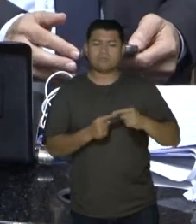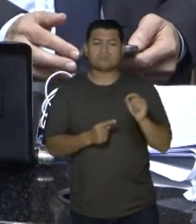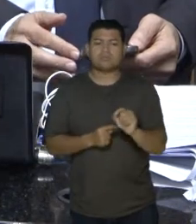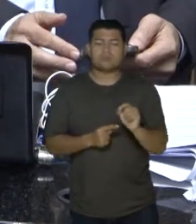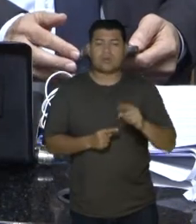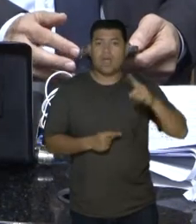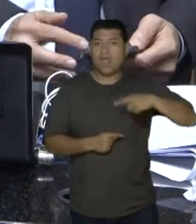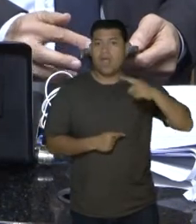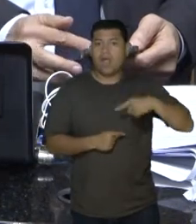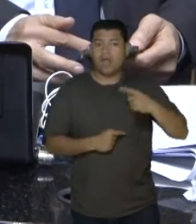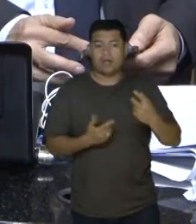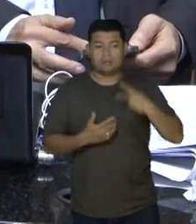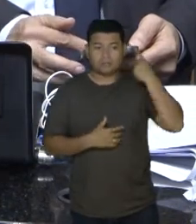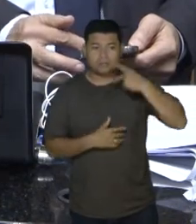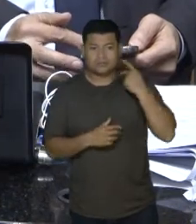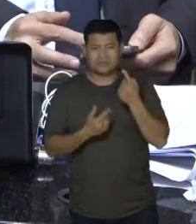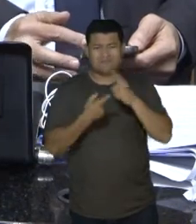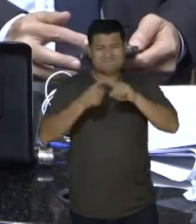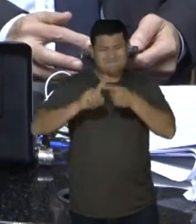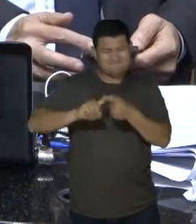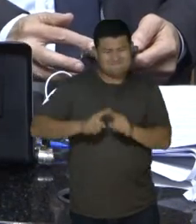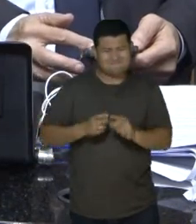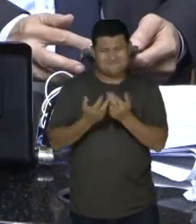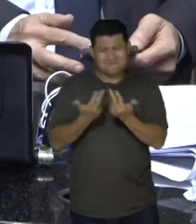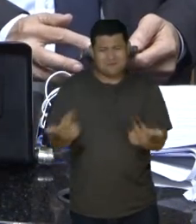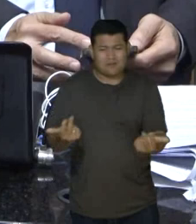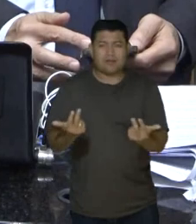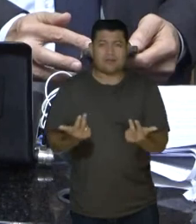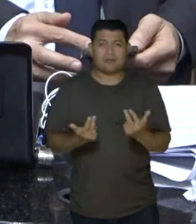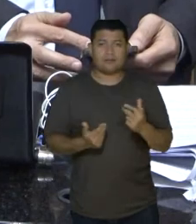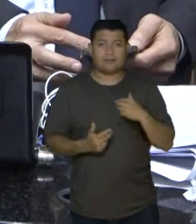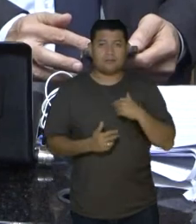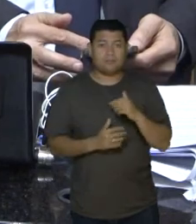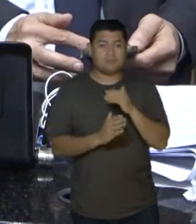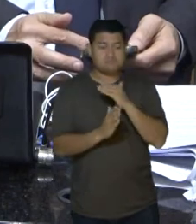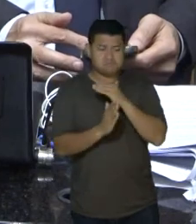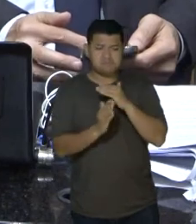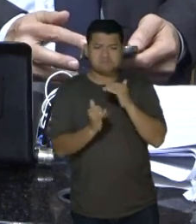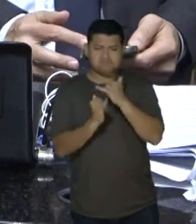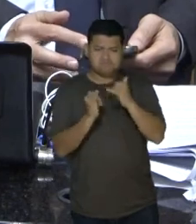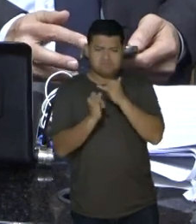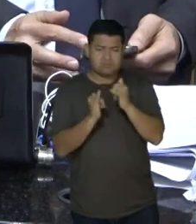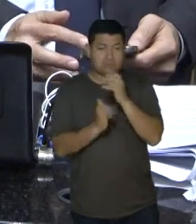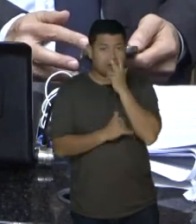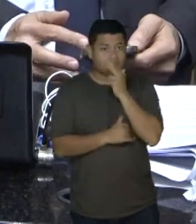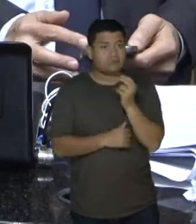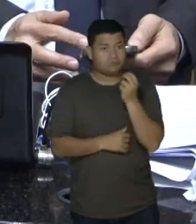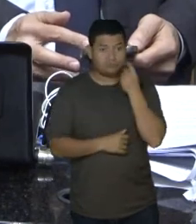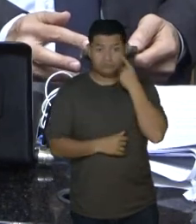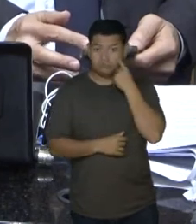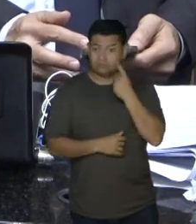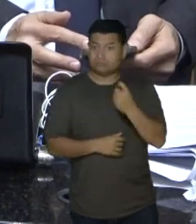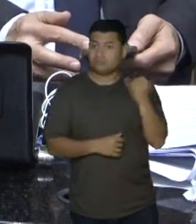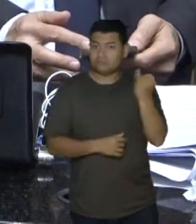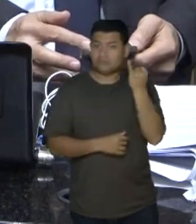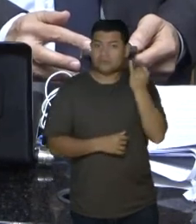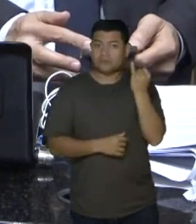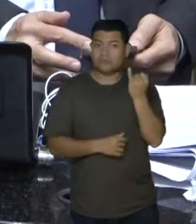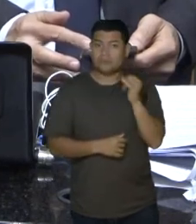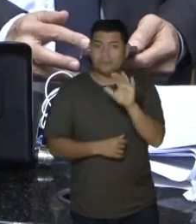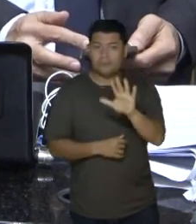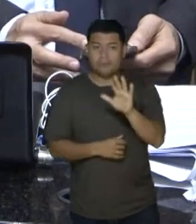complexo. Ele tem parcialmente, ele parece interessante. No entanto, ele